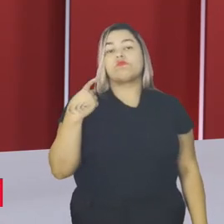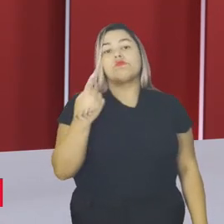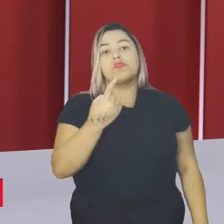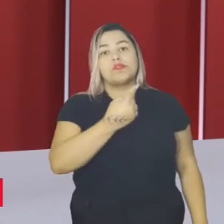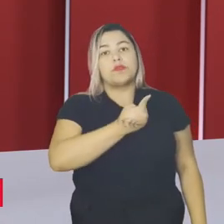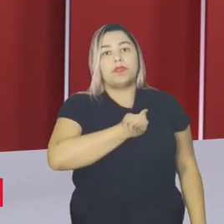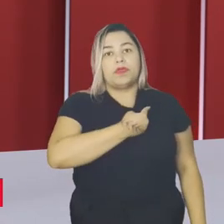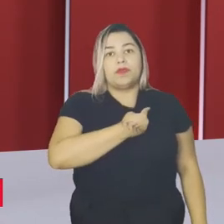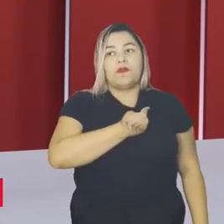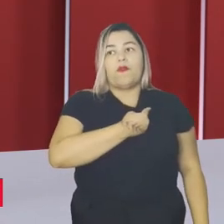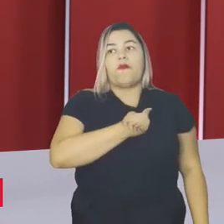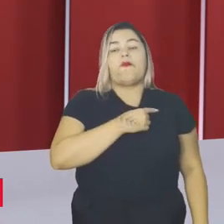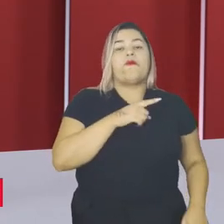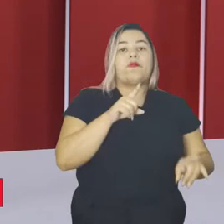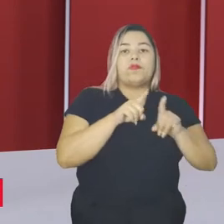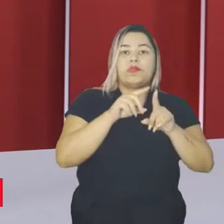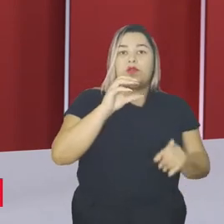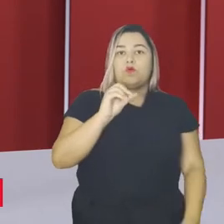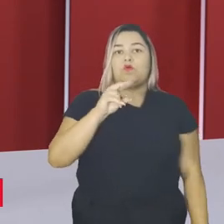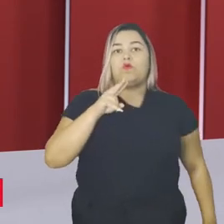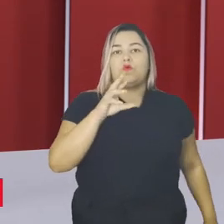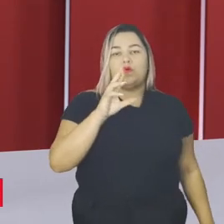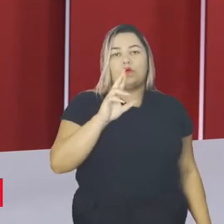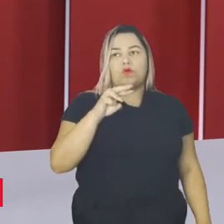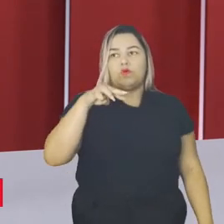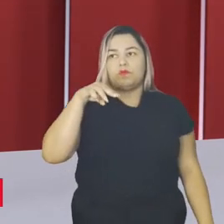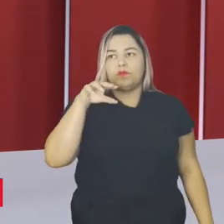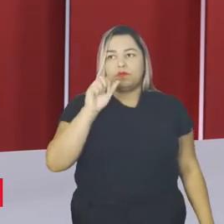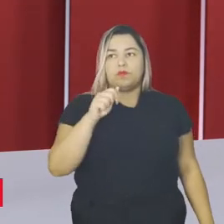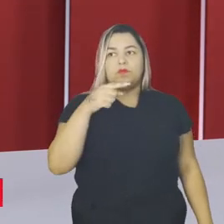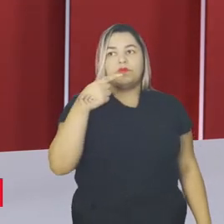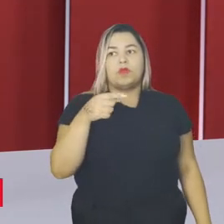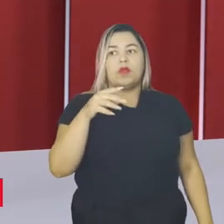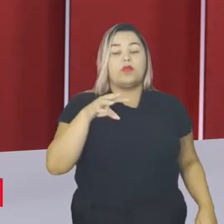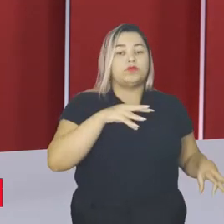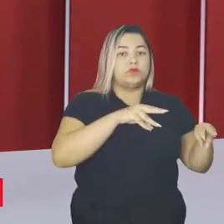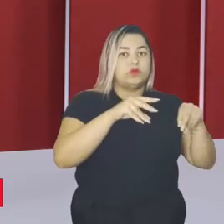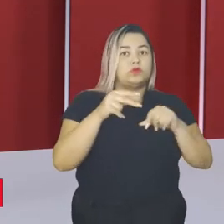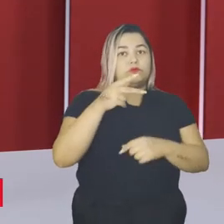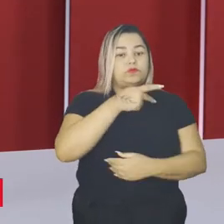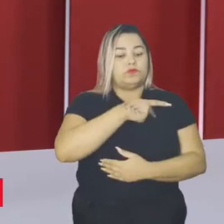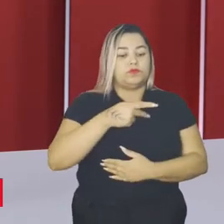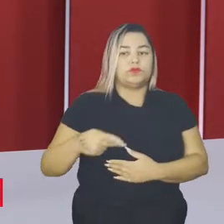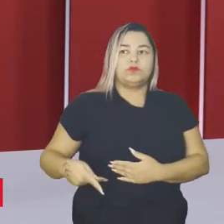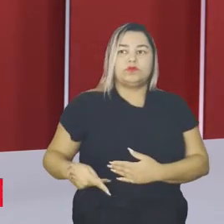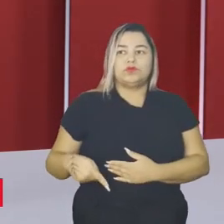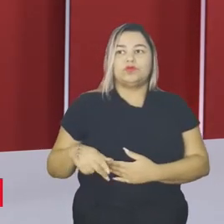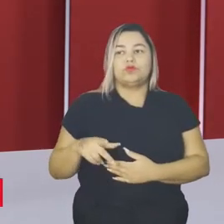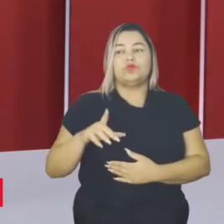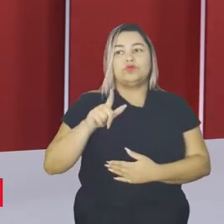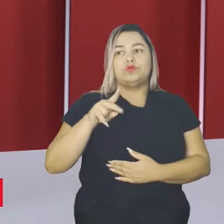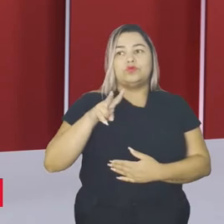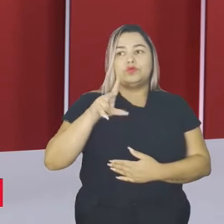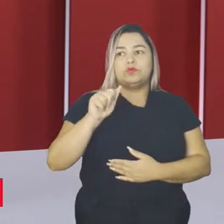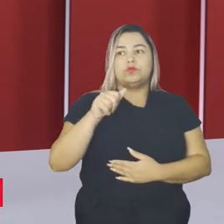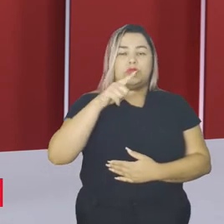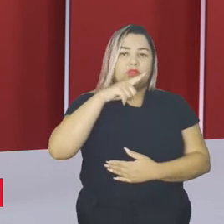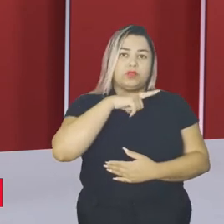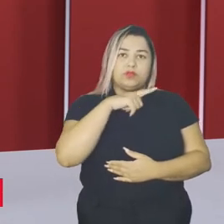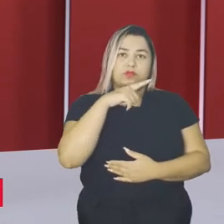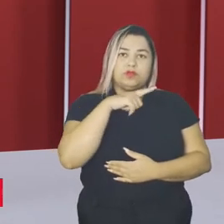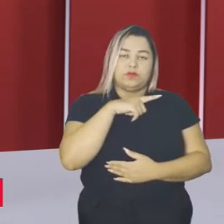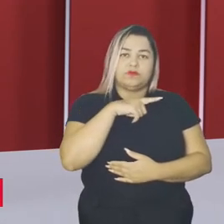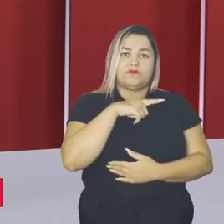né, da cúrcuma, do açafrão da terra para o presidente Lula. Infelizmente, ele teve